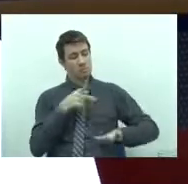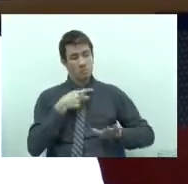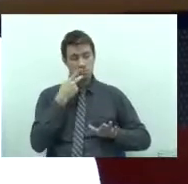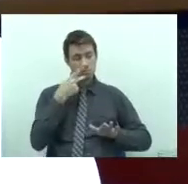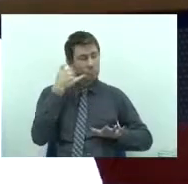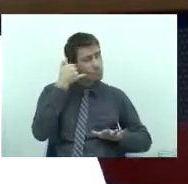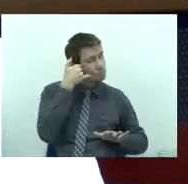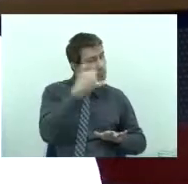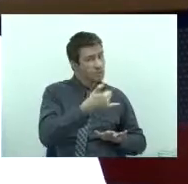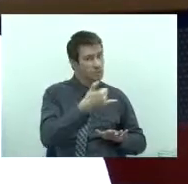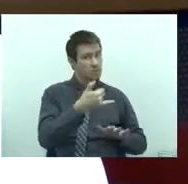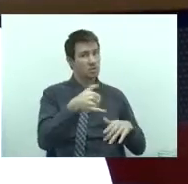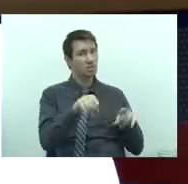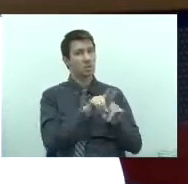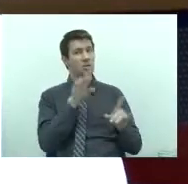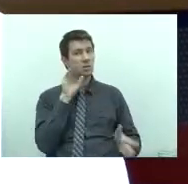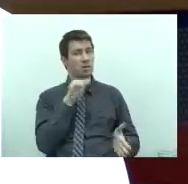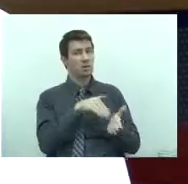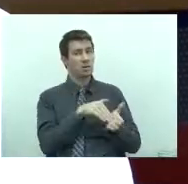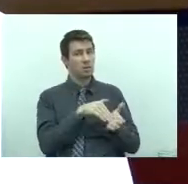ligando até